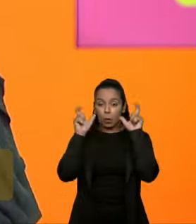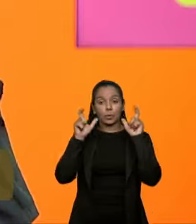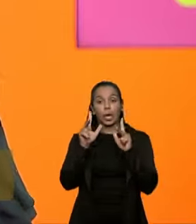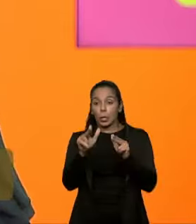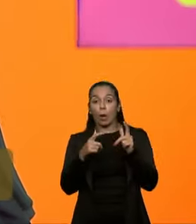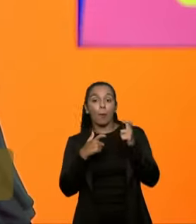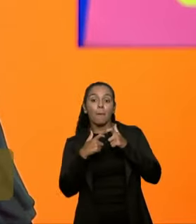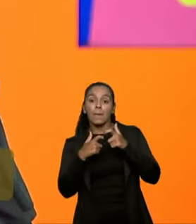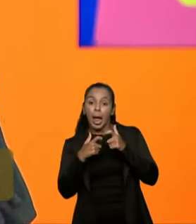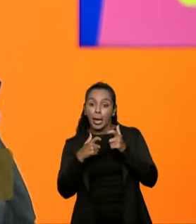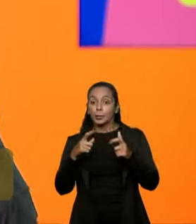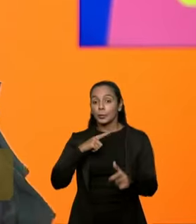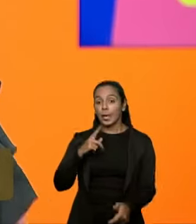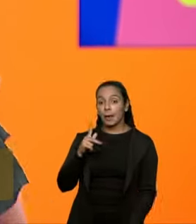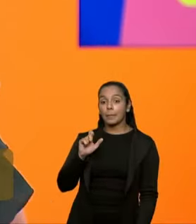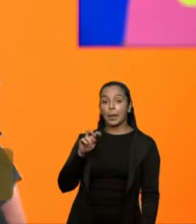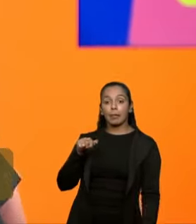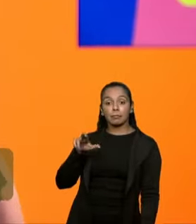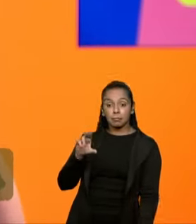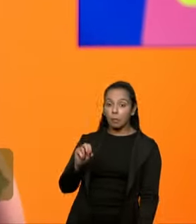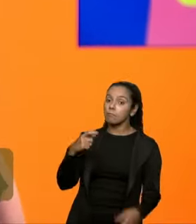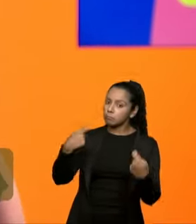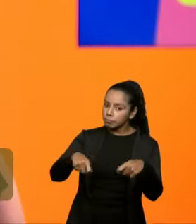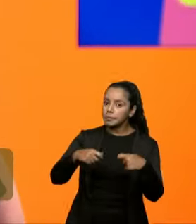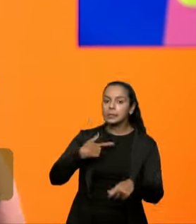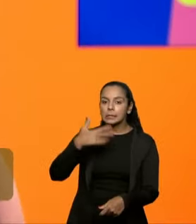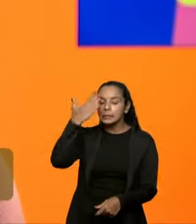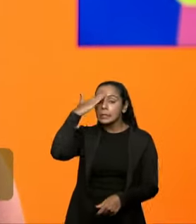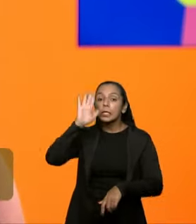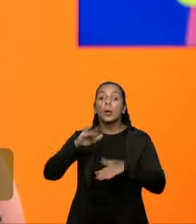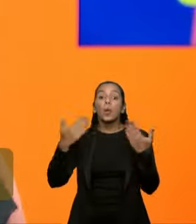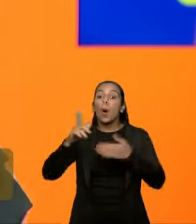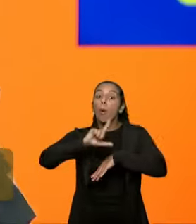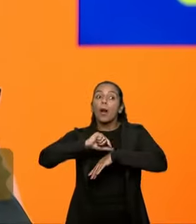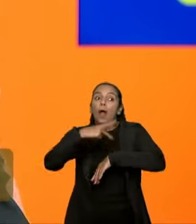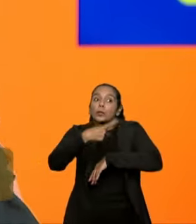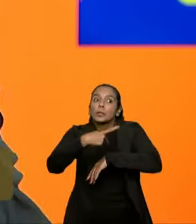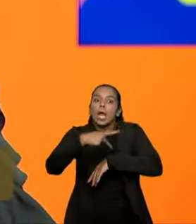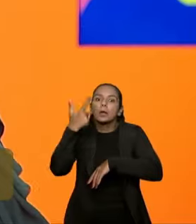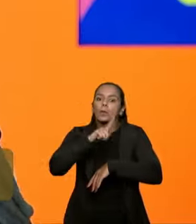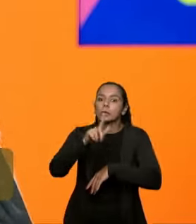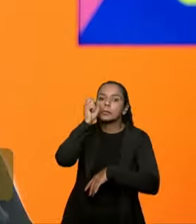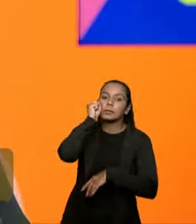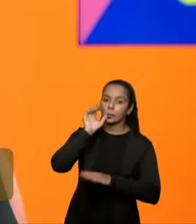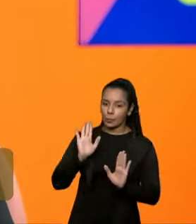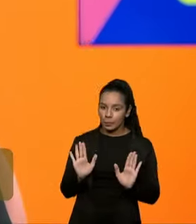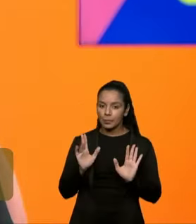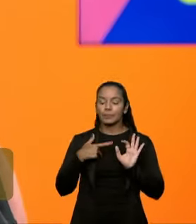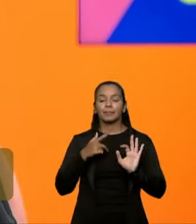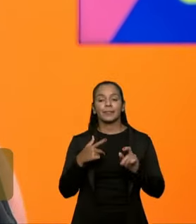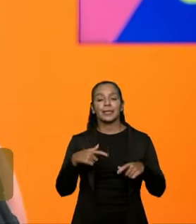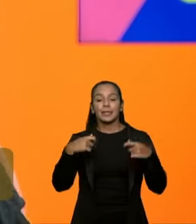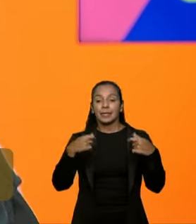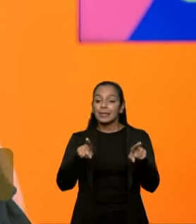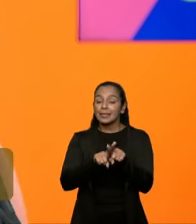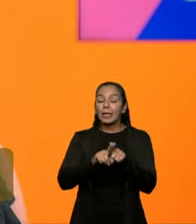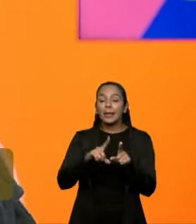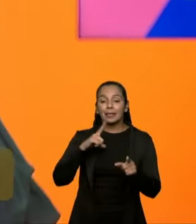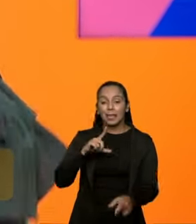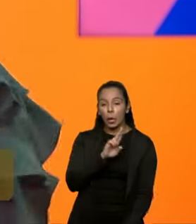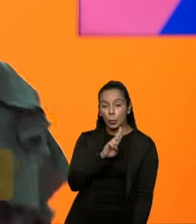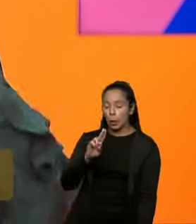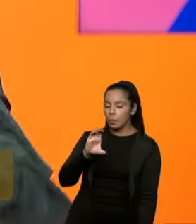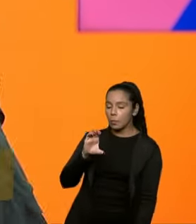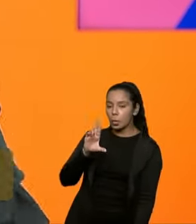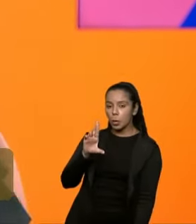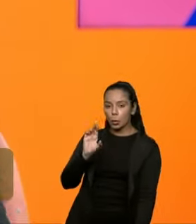médico que dá plantão, ele vai ter que entender aquele horário. Como também a gente tem uma coisa chamada cronotipo. Isso é muito